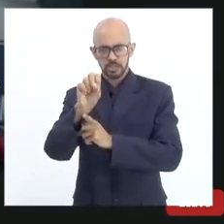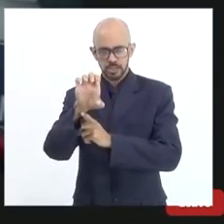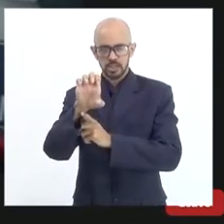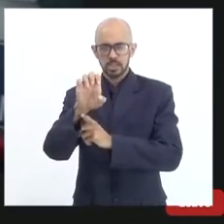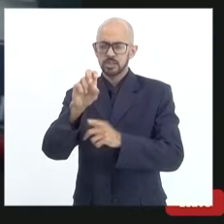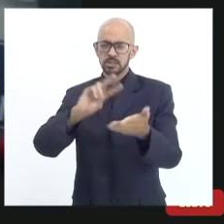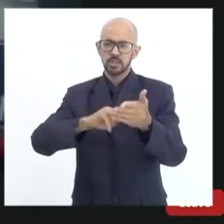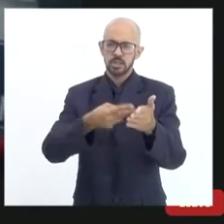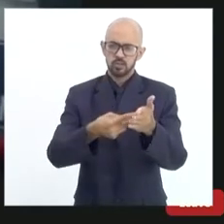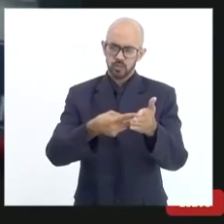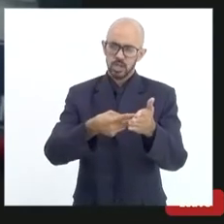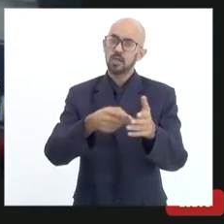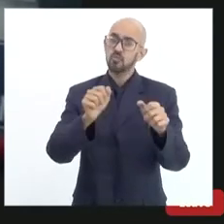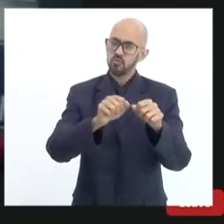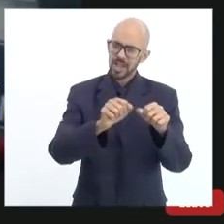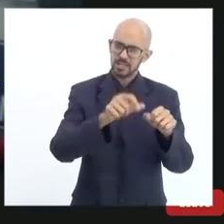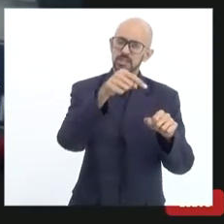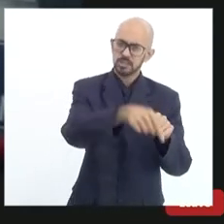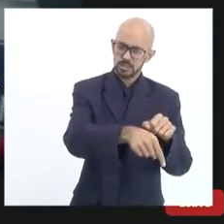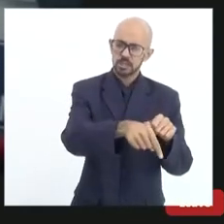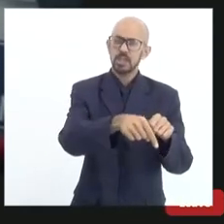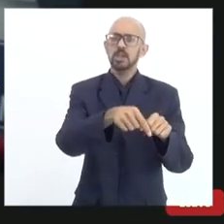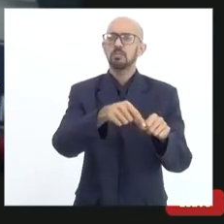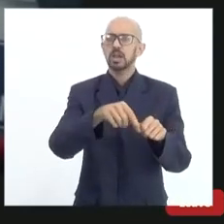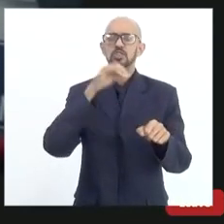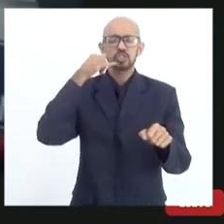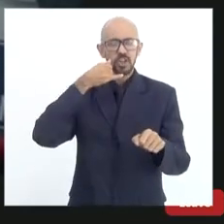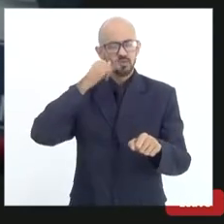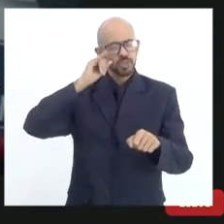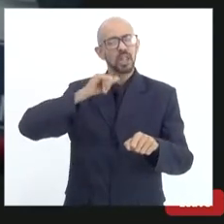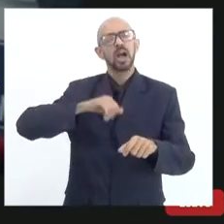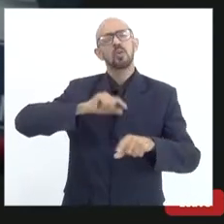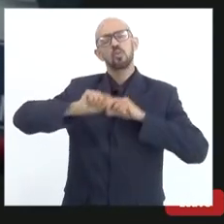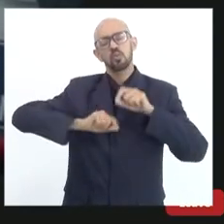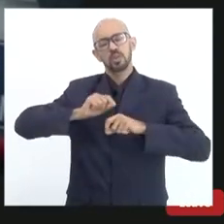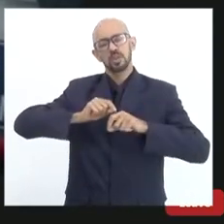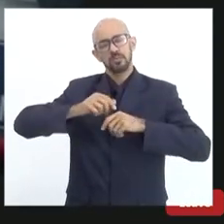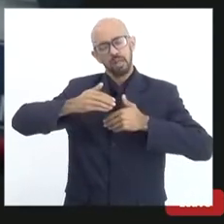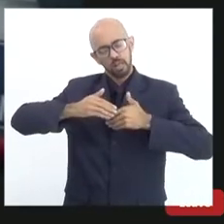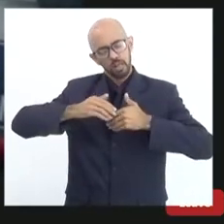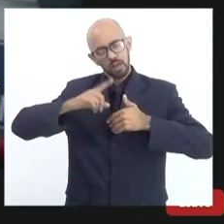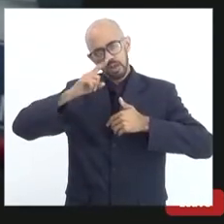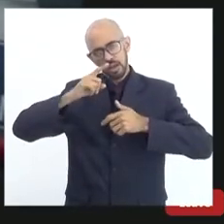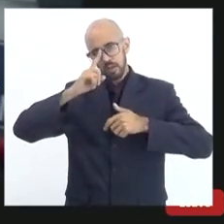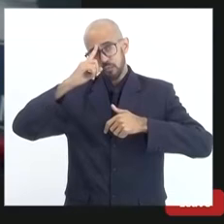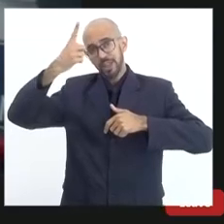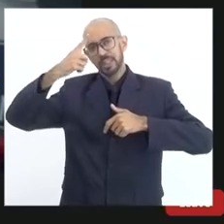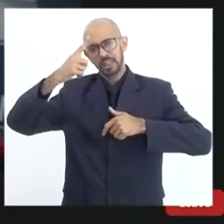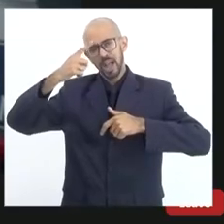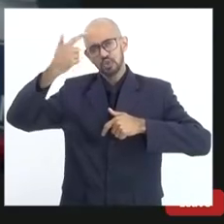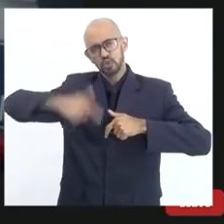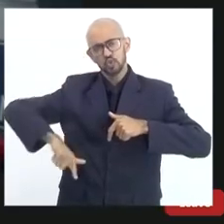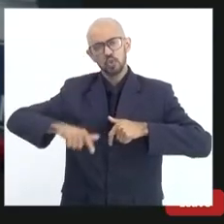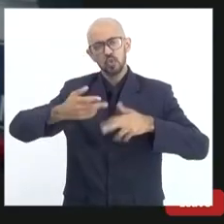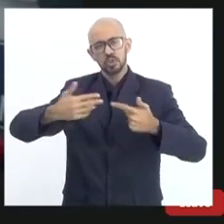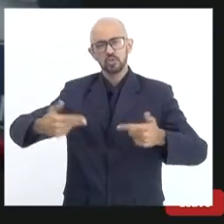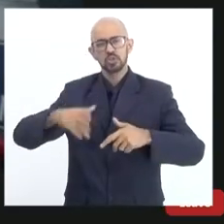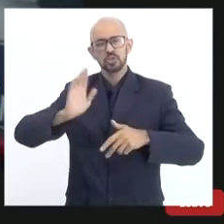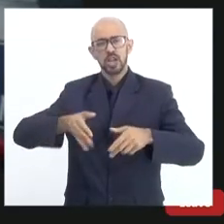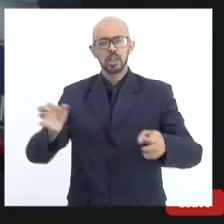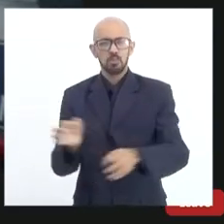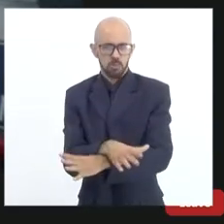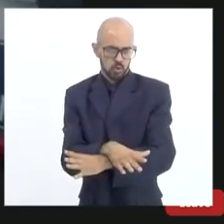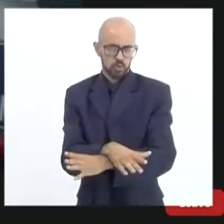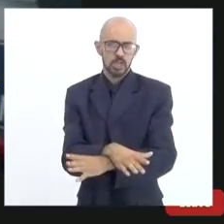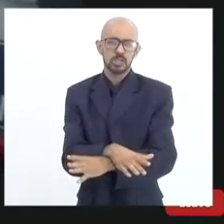não ficar aí no mesmo processo de querer inventar a roda. Já existem muitas